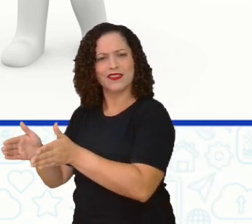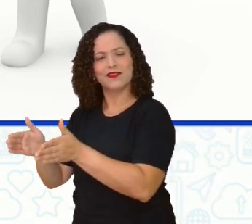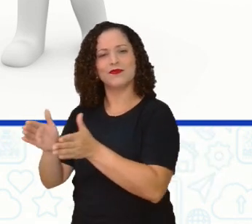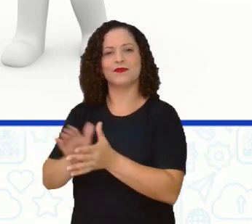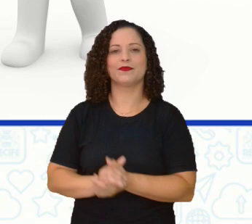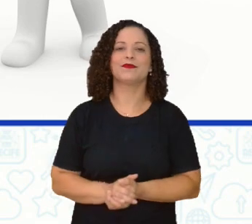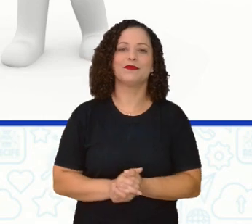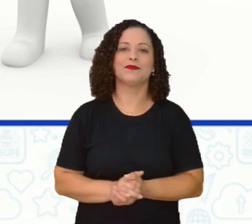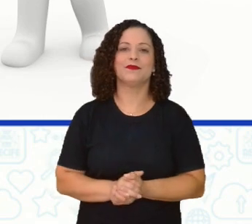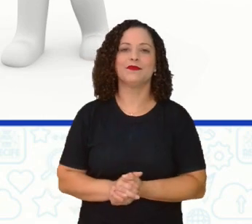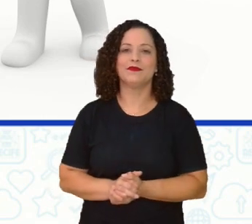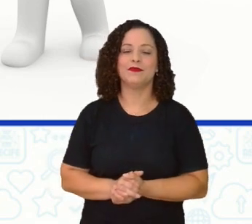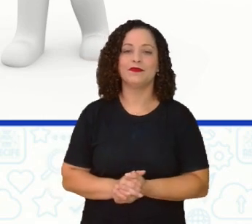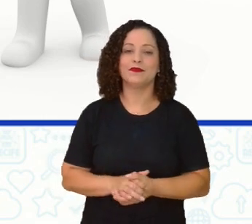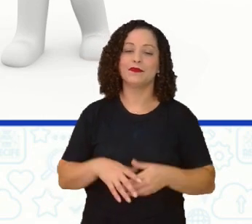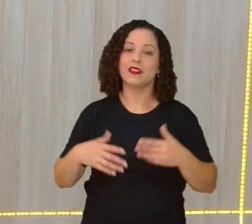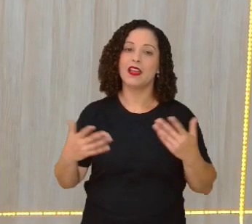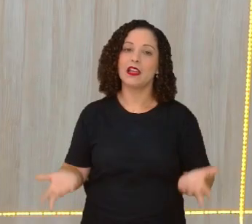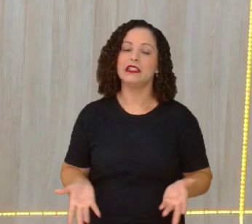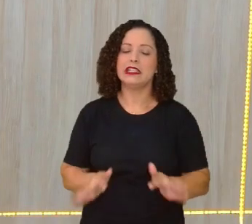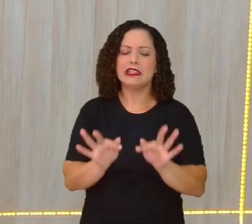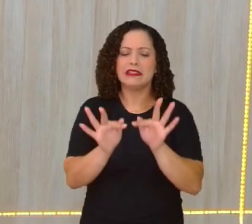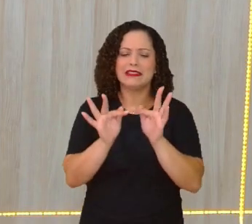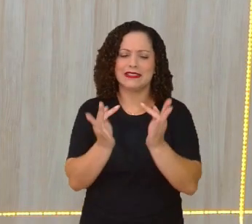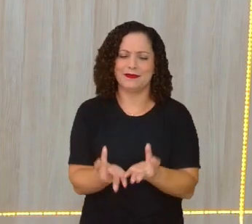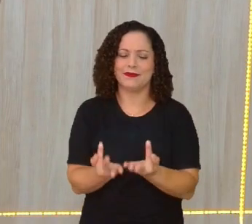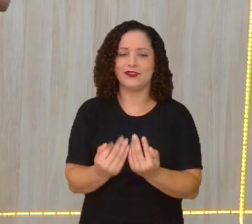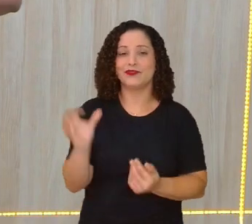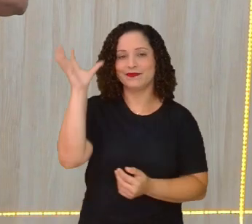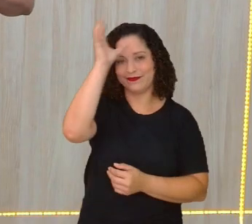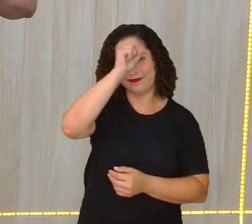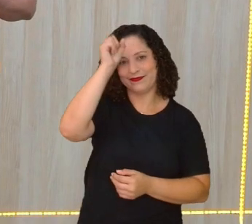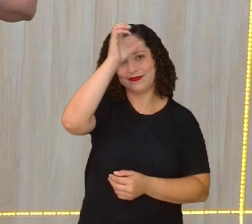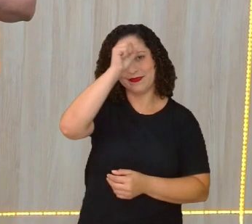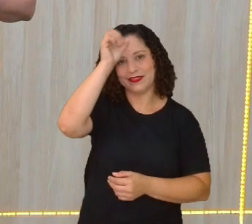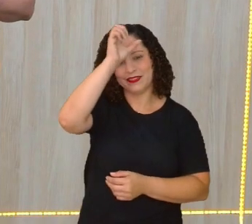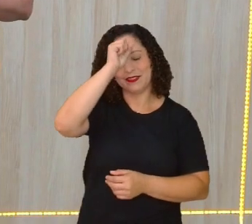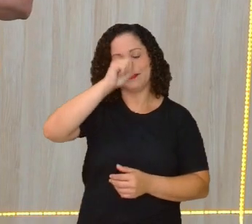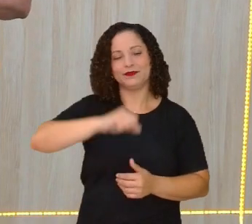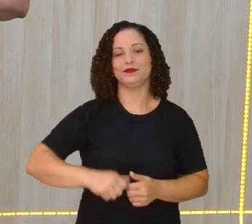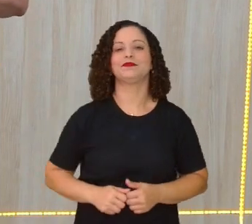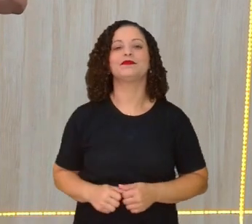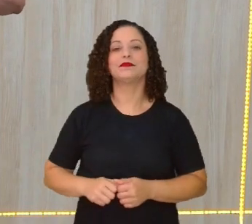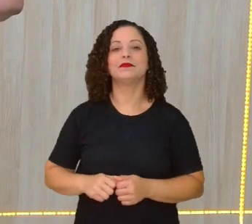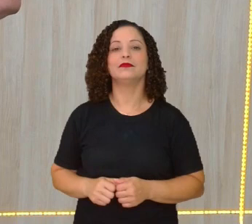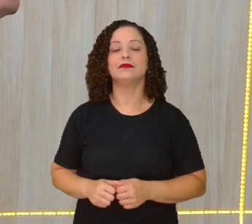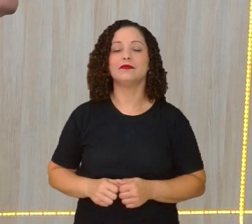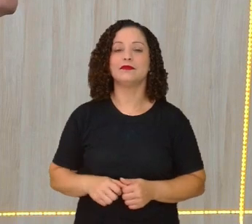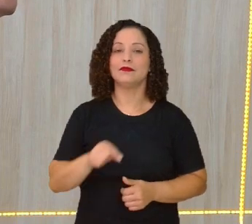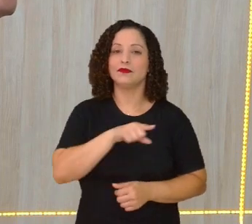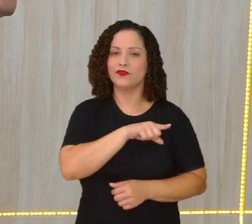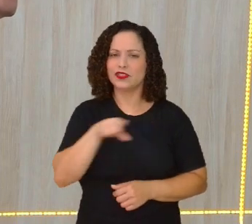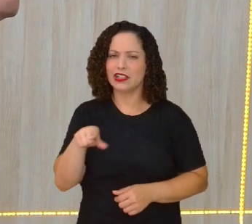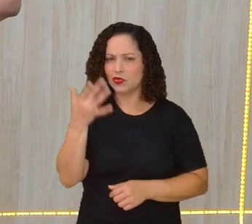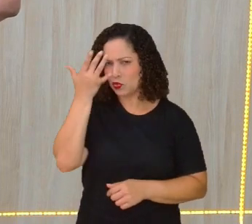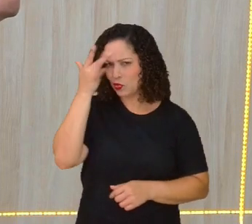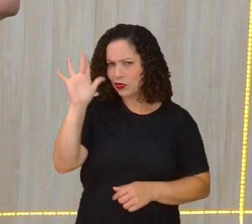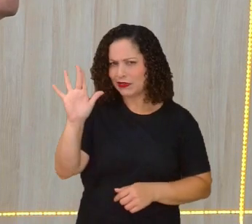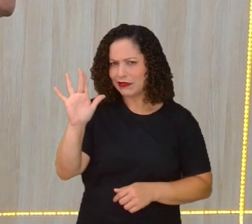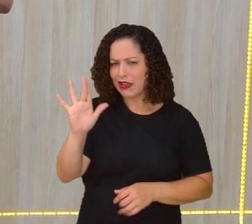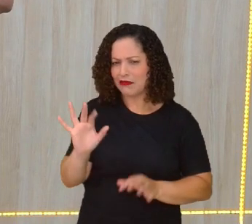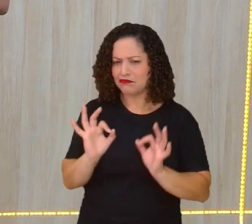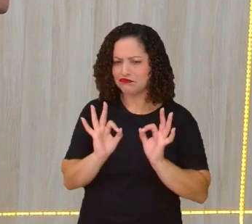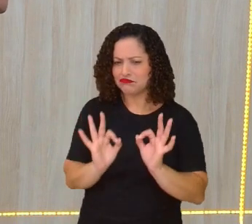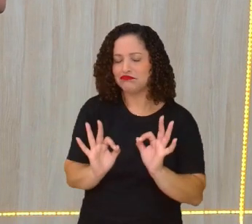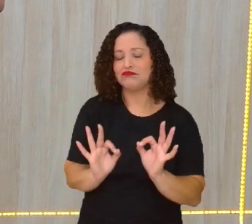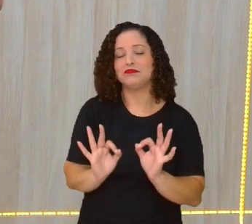Sem correria, para vocês aprenderem, tá? Espero que fique alguma coisa. Se você não entender no primeiro momento, como